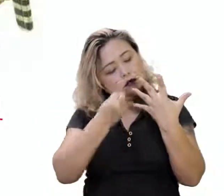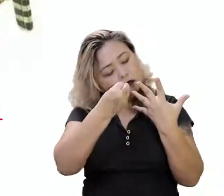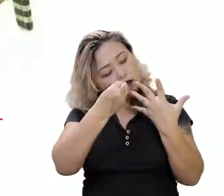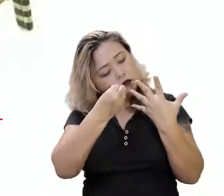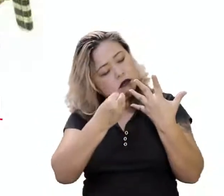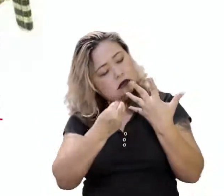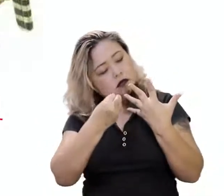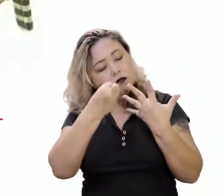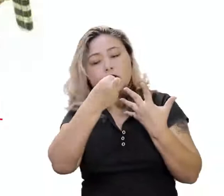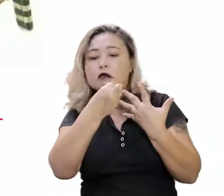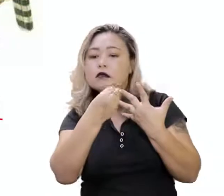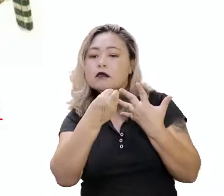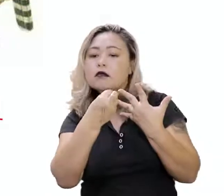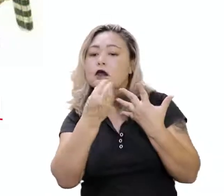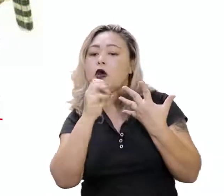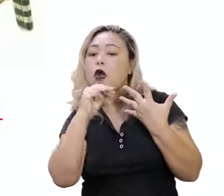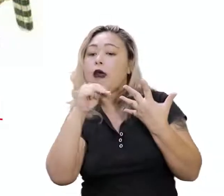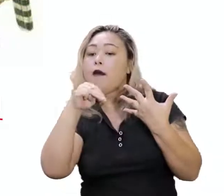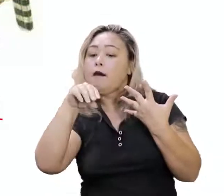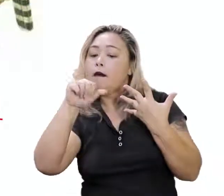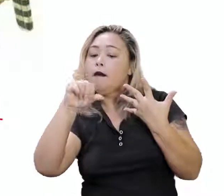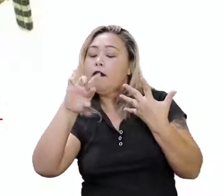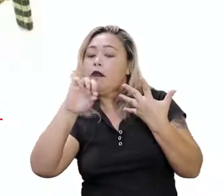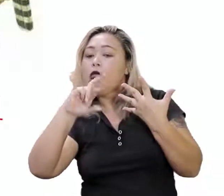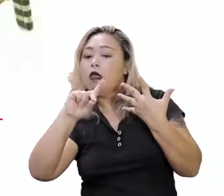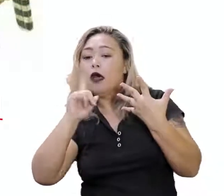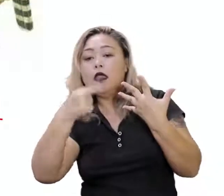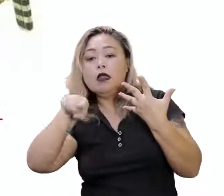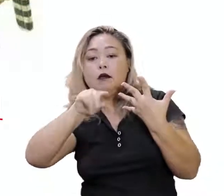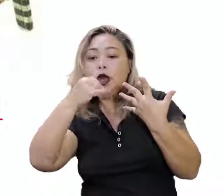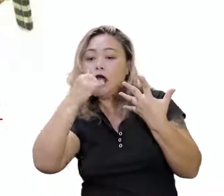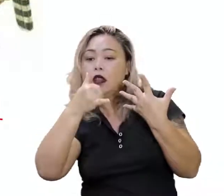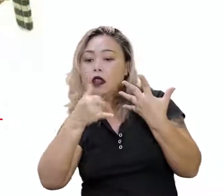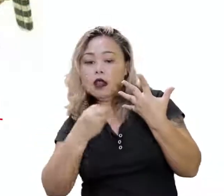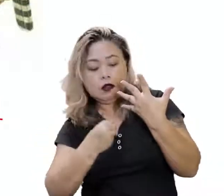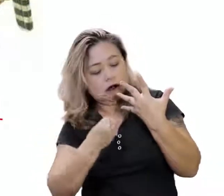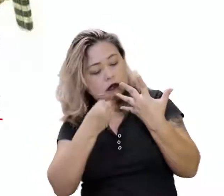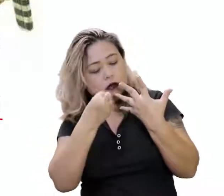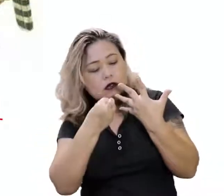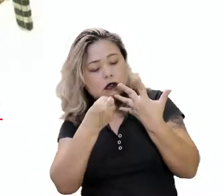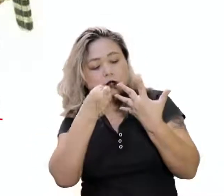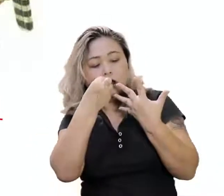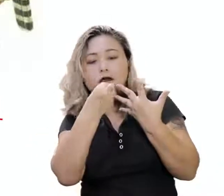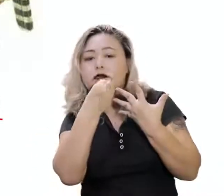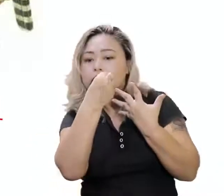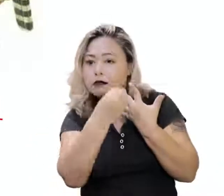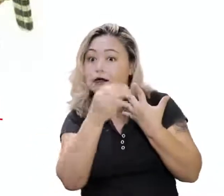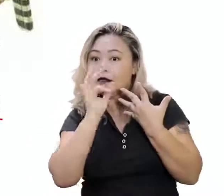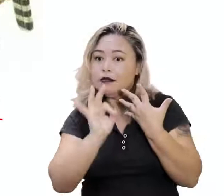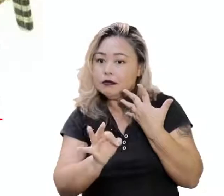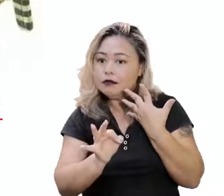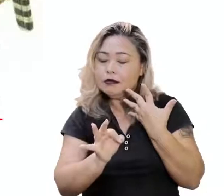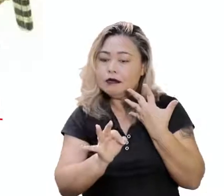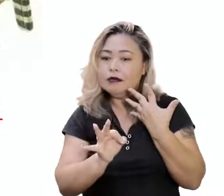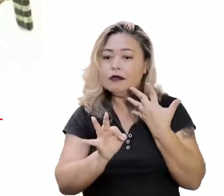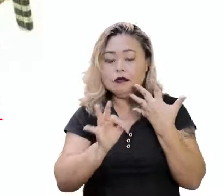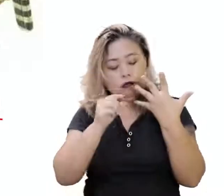para o outro? Tanto a matéria quanto a energia, certo?